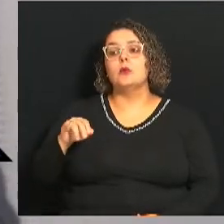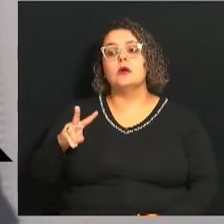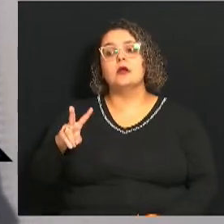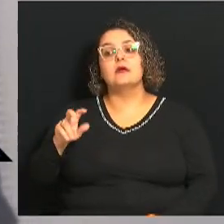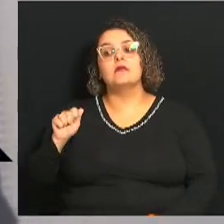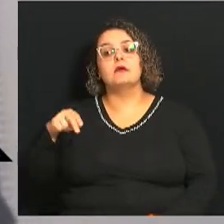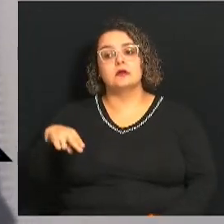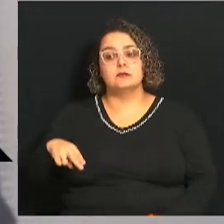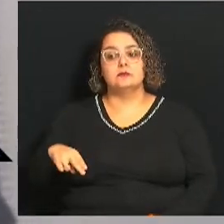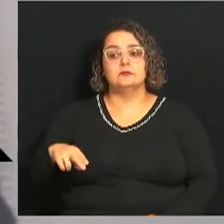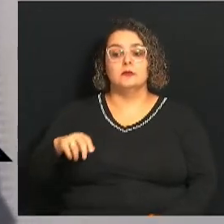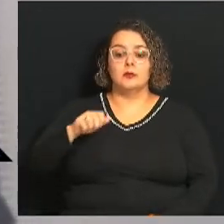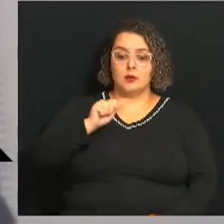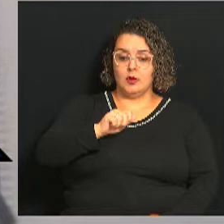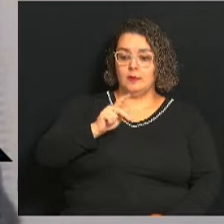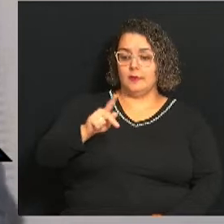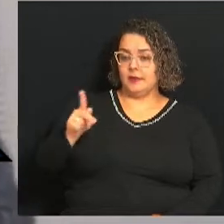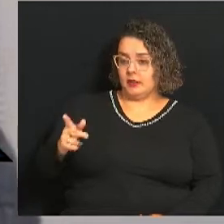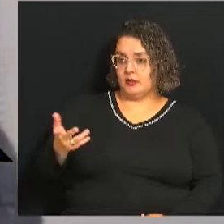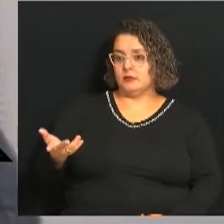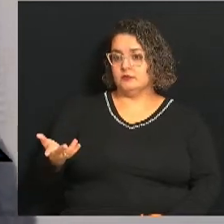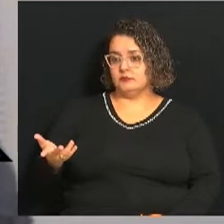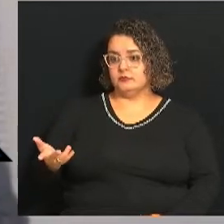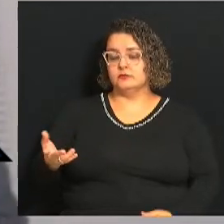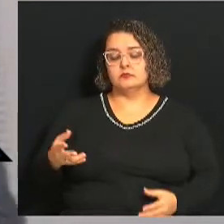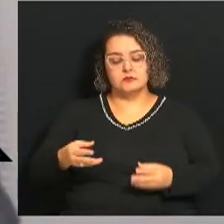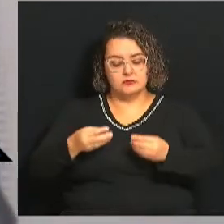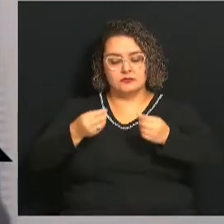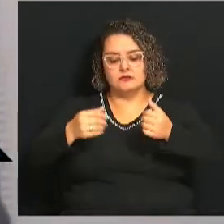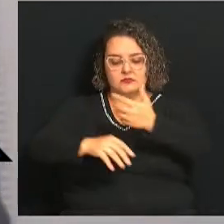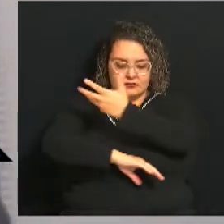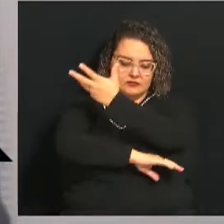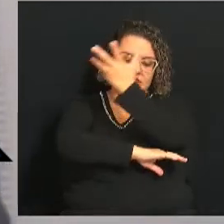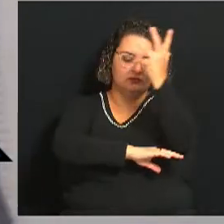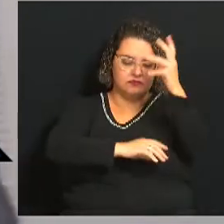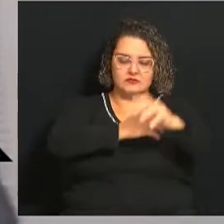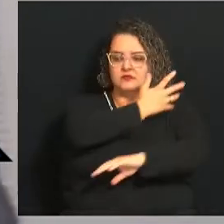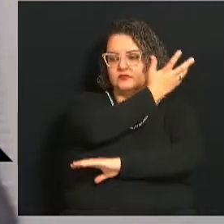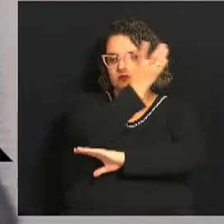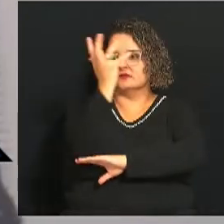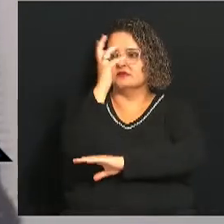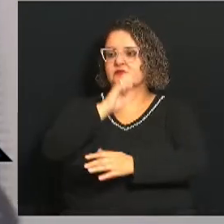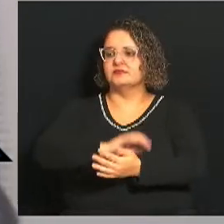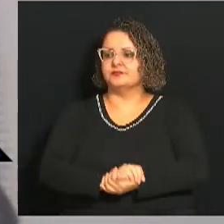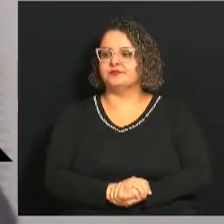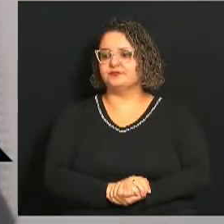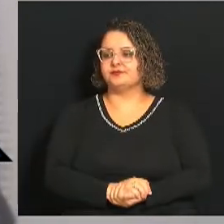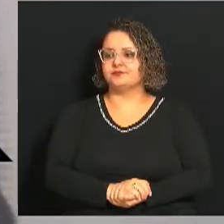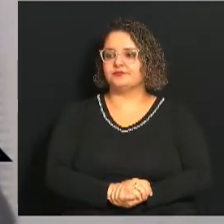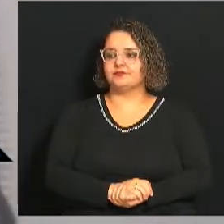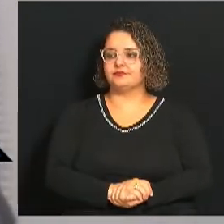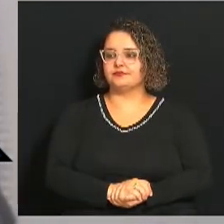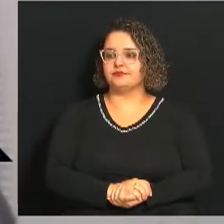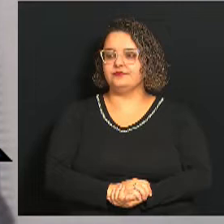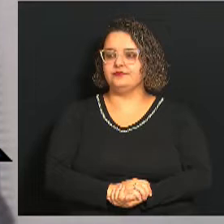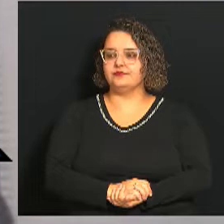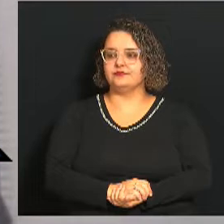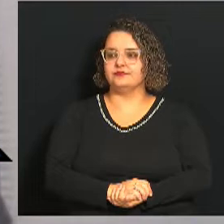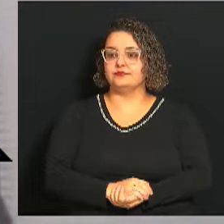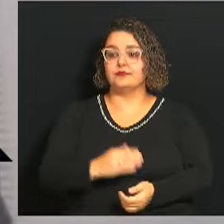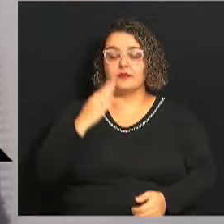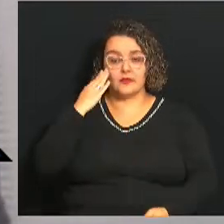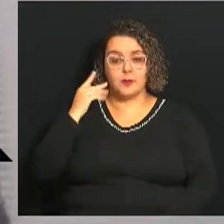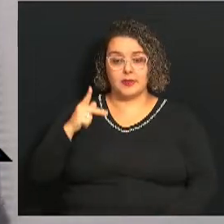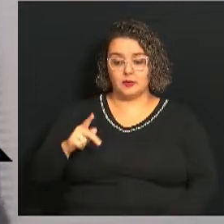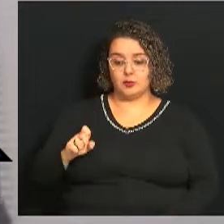mas qualificar esses elementos arbóreos, enfim. E o número 7, saber do Pedro, em